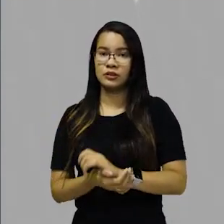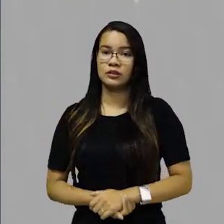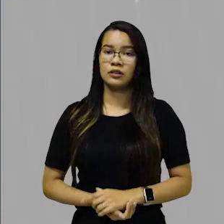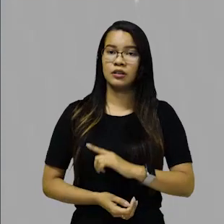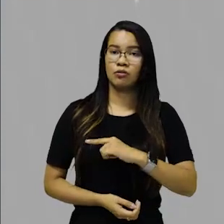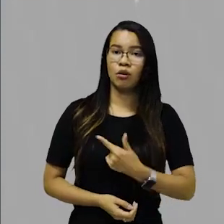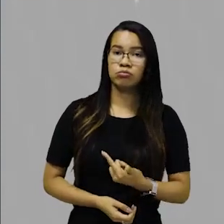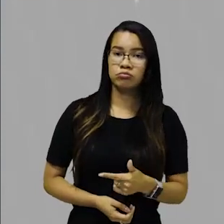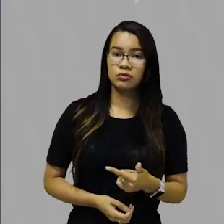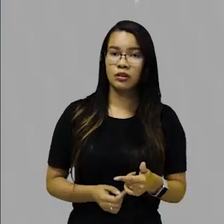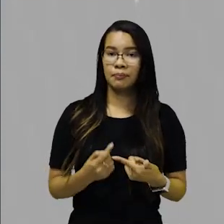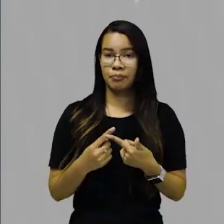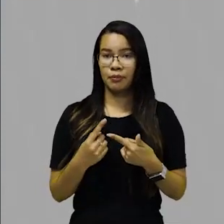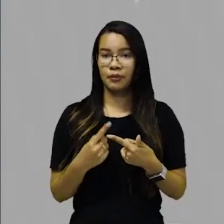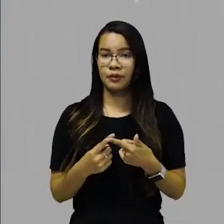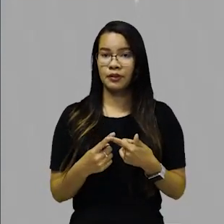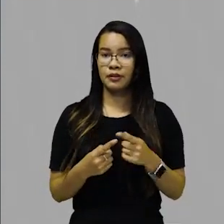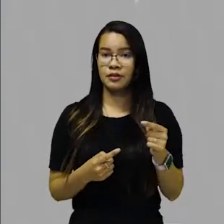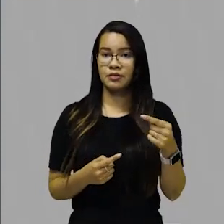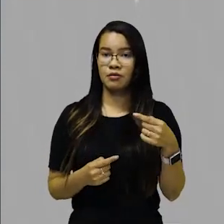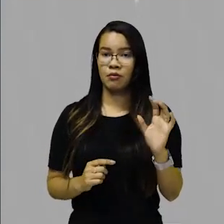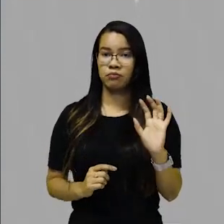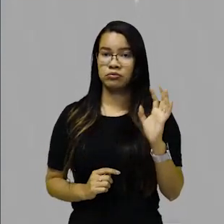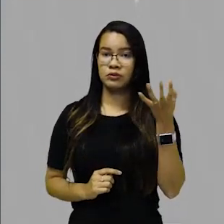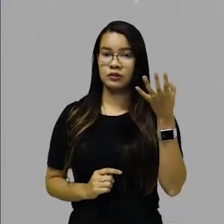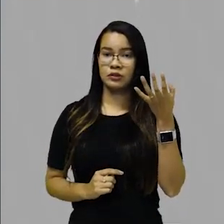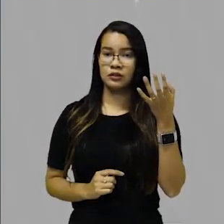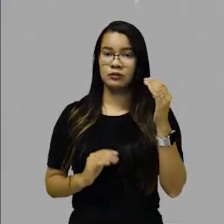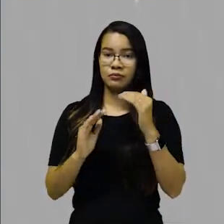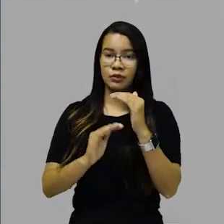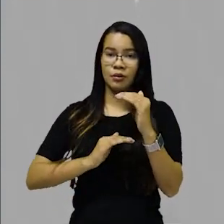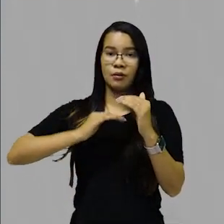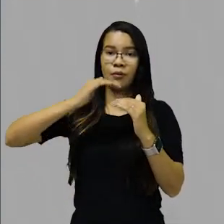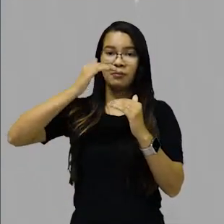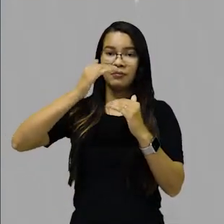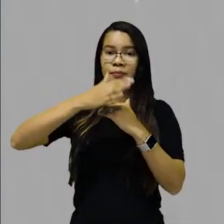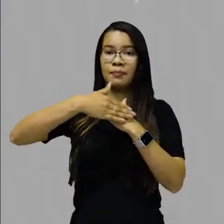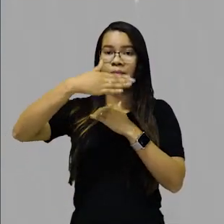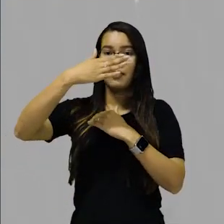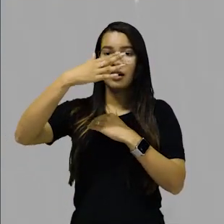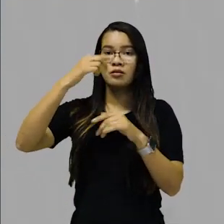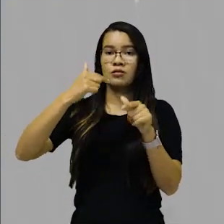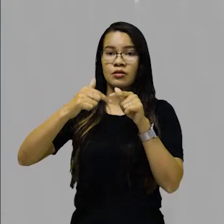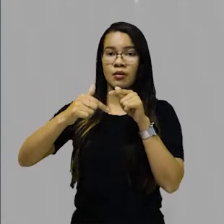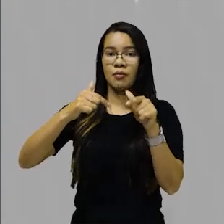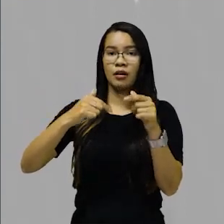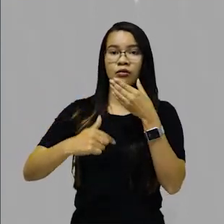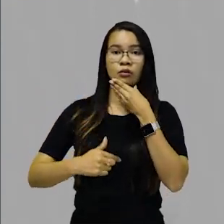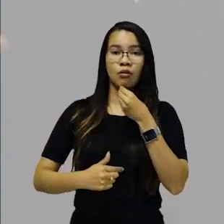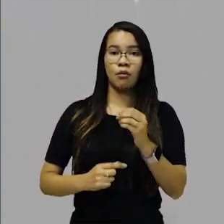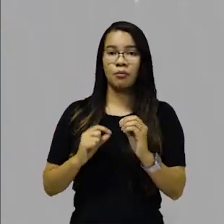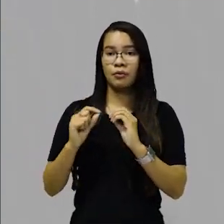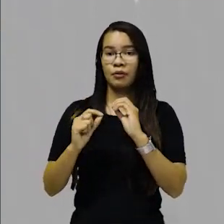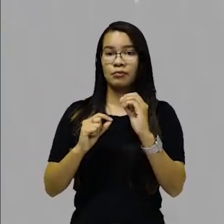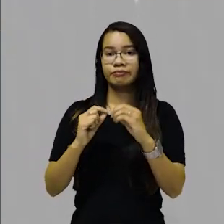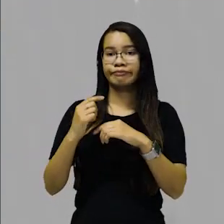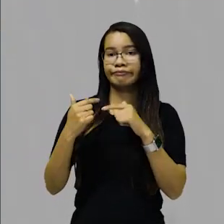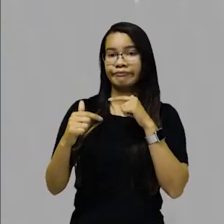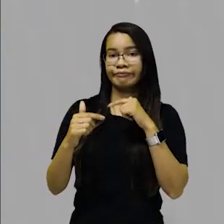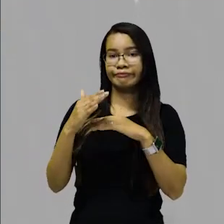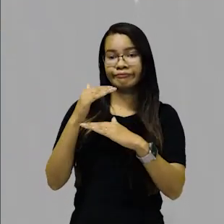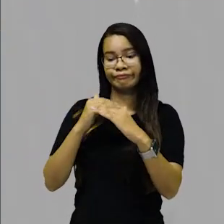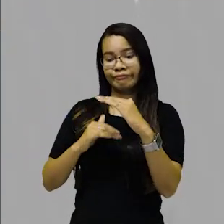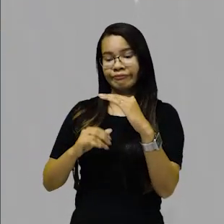e não tem um porquê isso acontecer, predomina muito mais quem? Um trabalho do homem do que o trabalho da mulher.